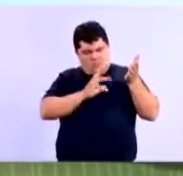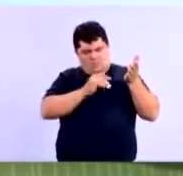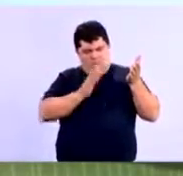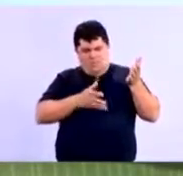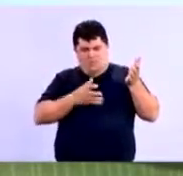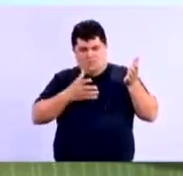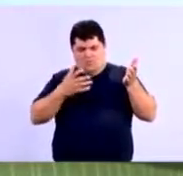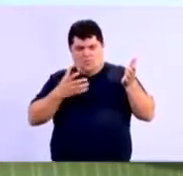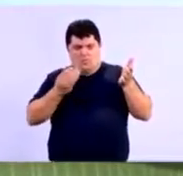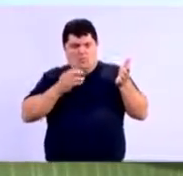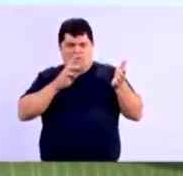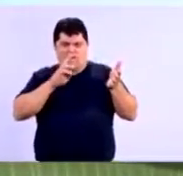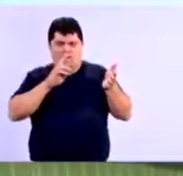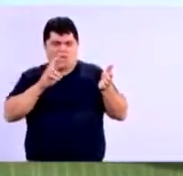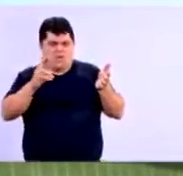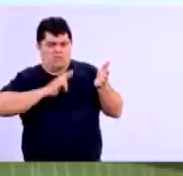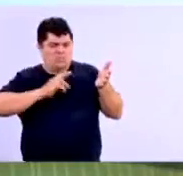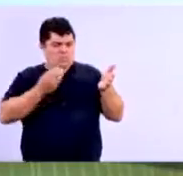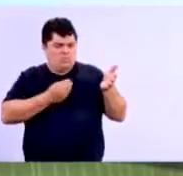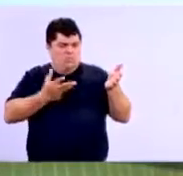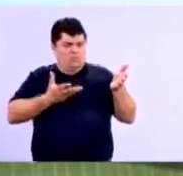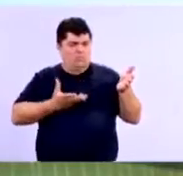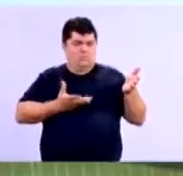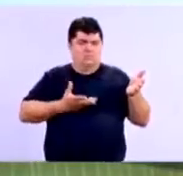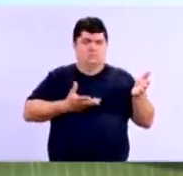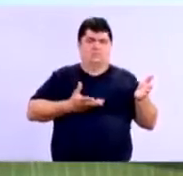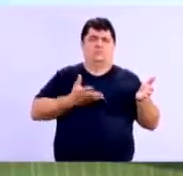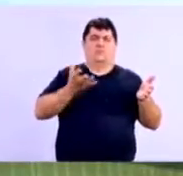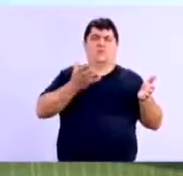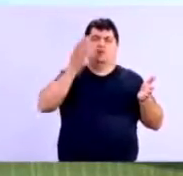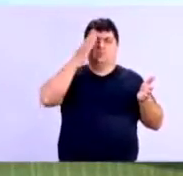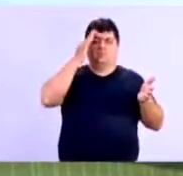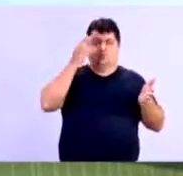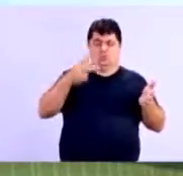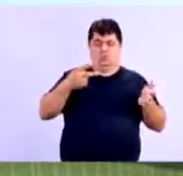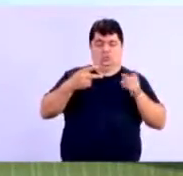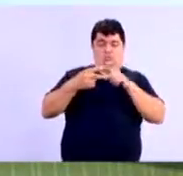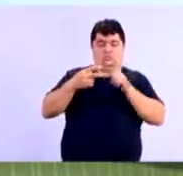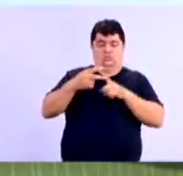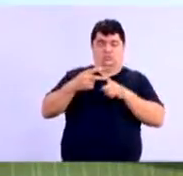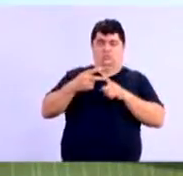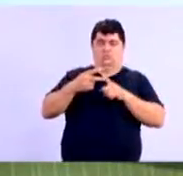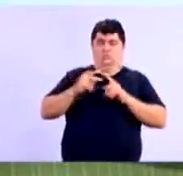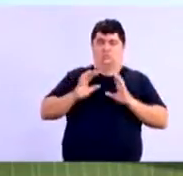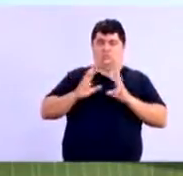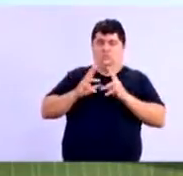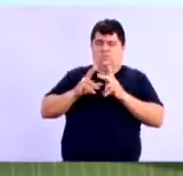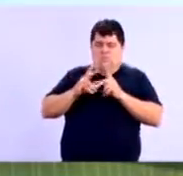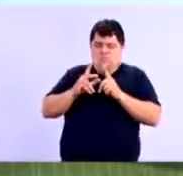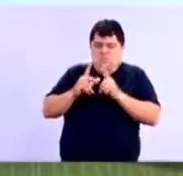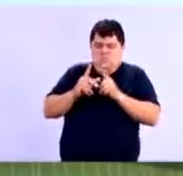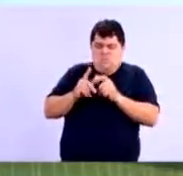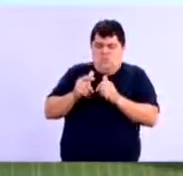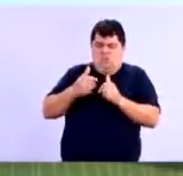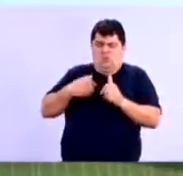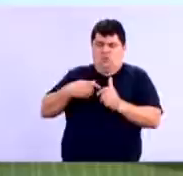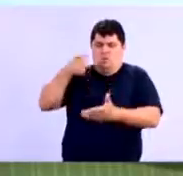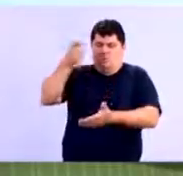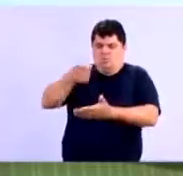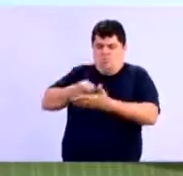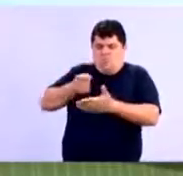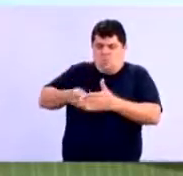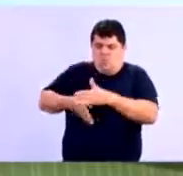E agora, no retorno, o que você quer saber de um retorno? Retorno, a gente quer saber 2 tipos de retorno. Tudo que você tem investido, aplicado na empresa. O que